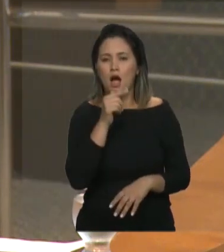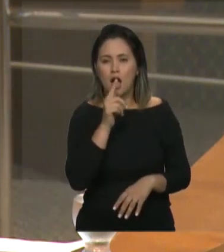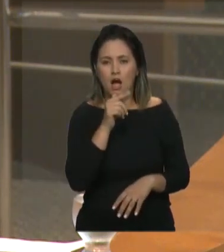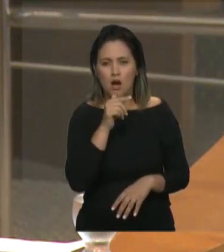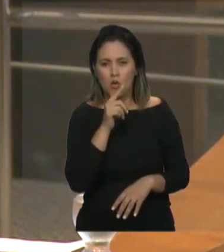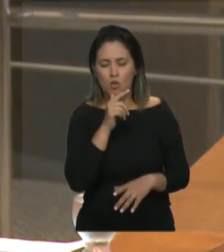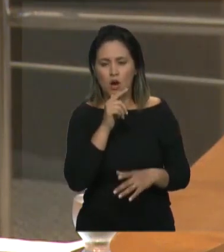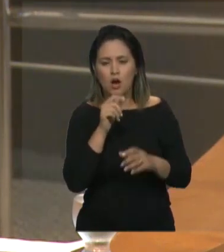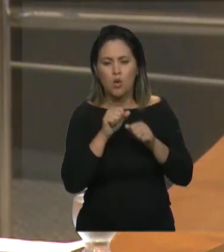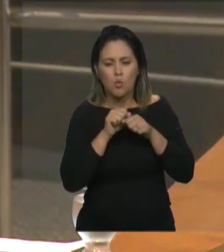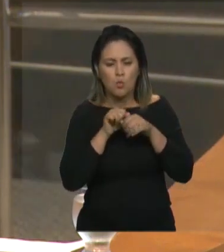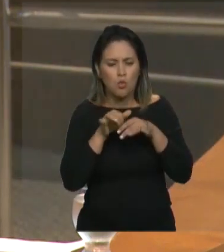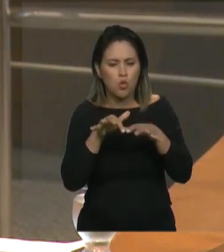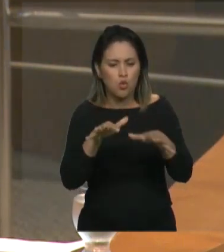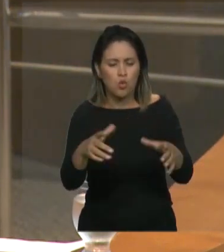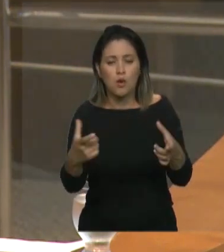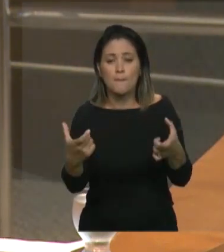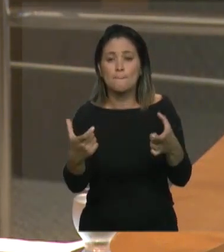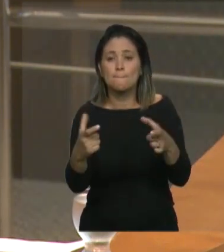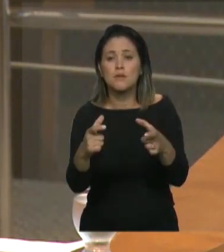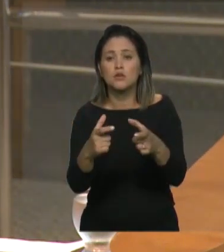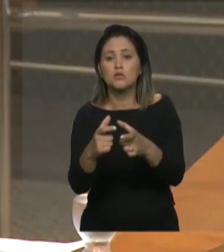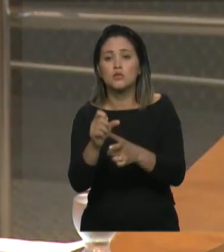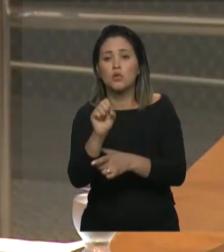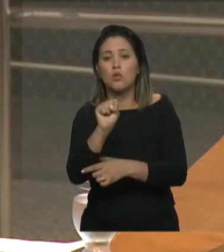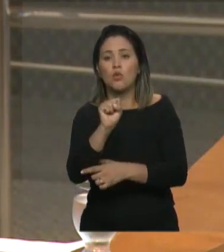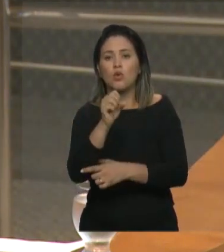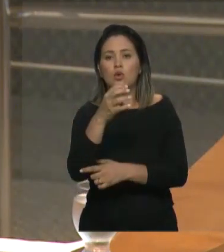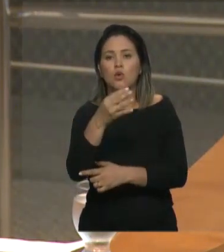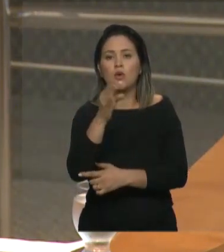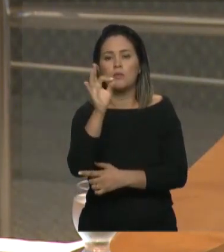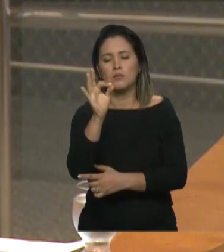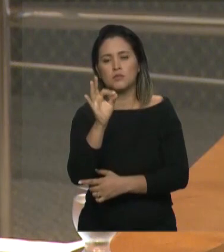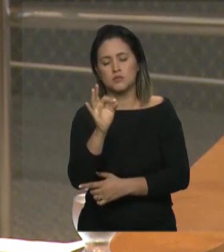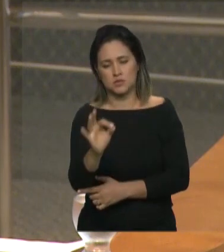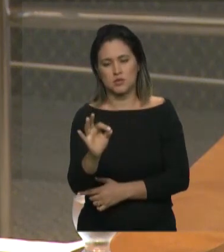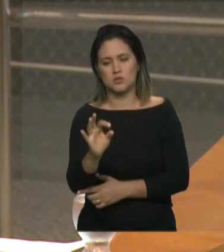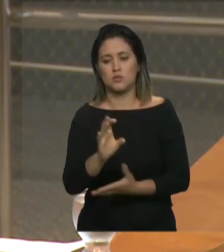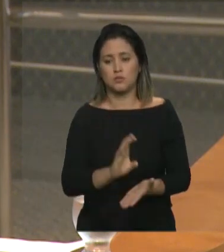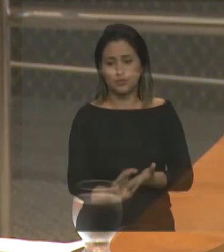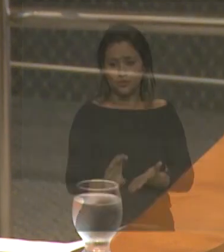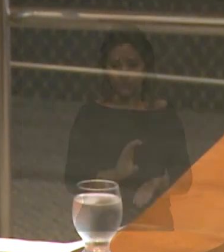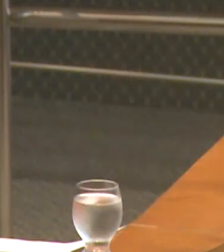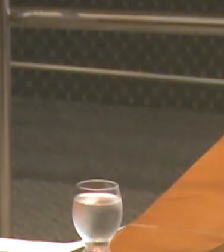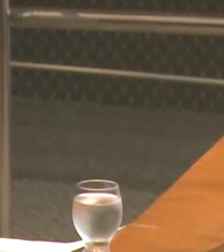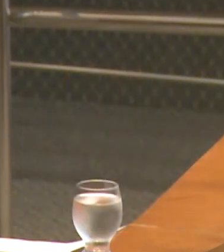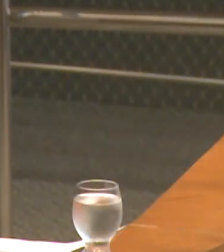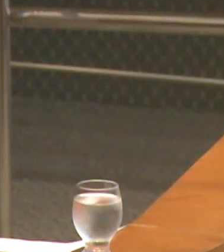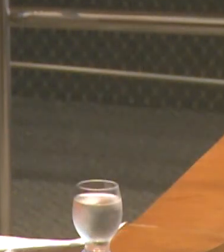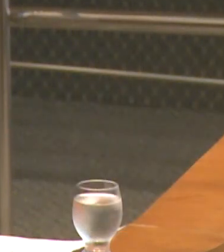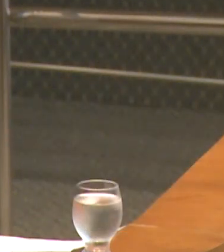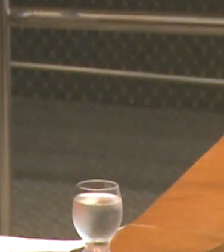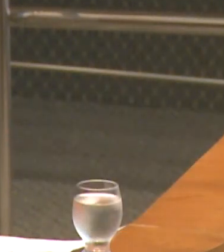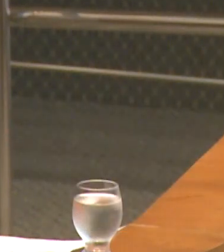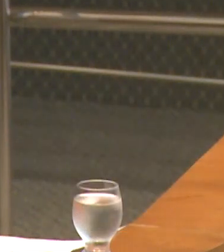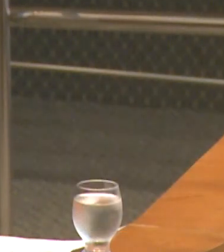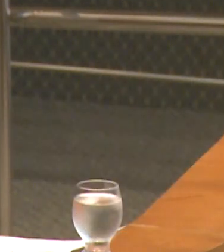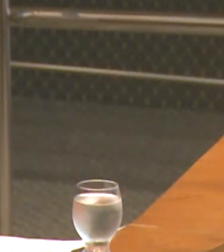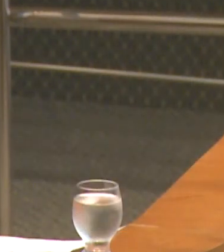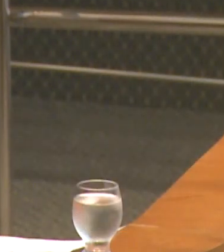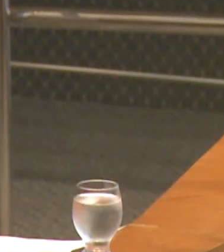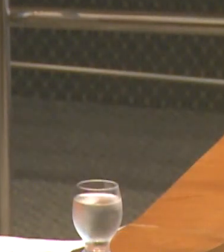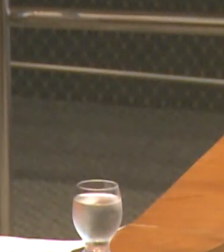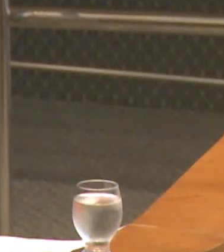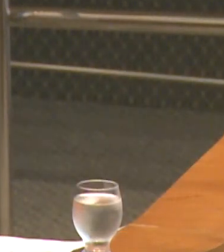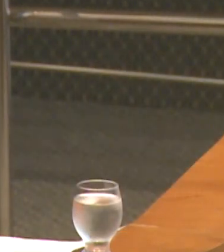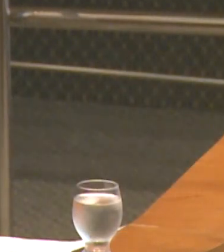houve uma redução de 84%. E o investimento que o governo botou, que era de 32 milhões